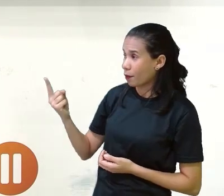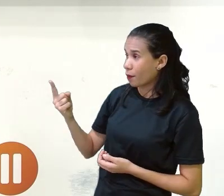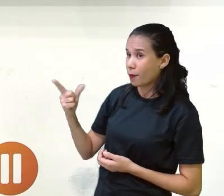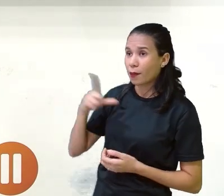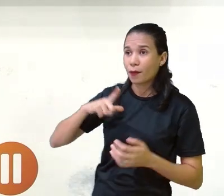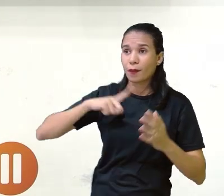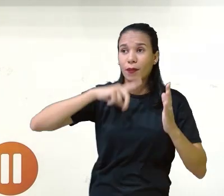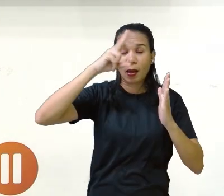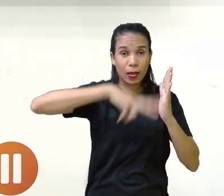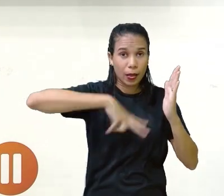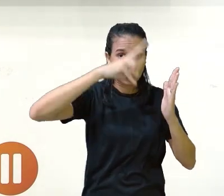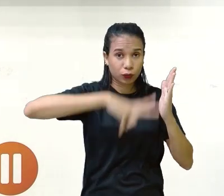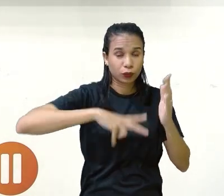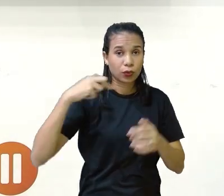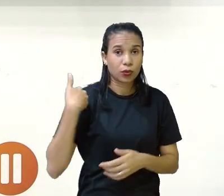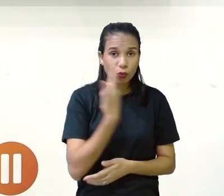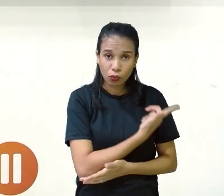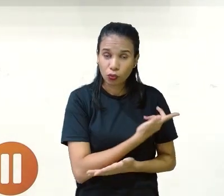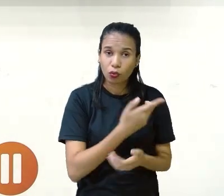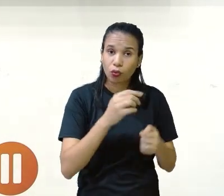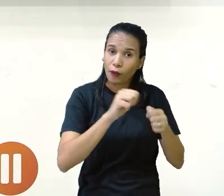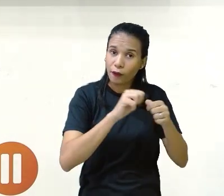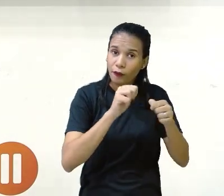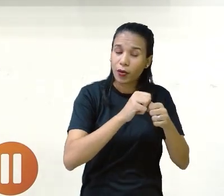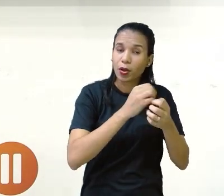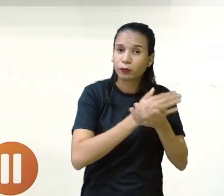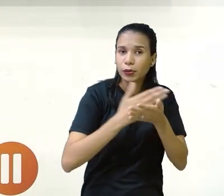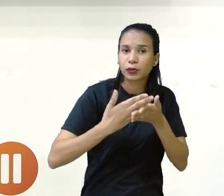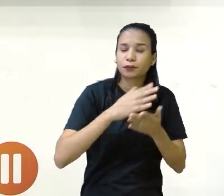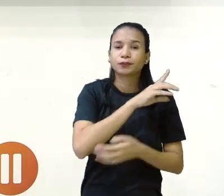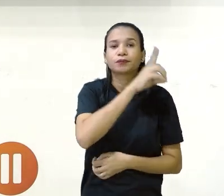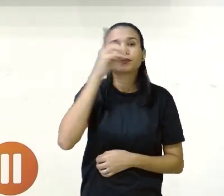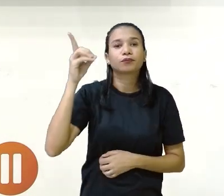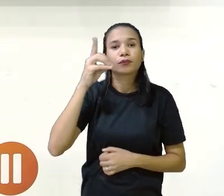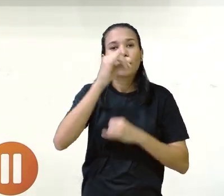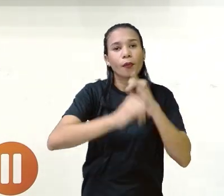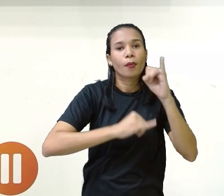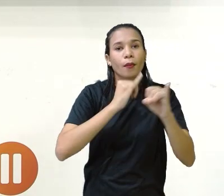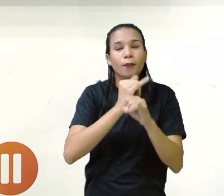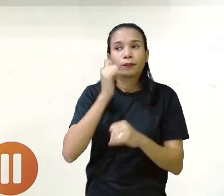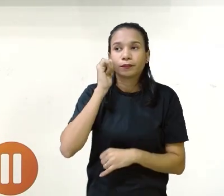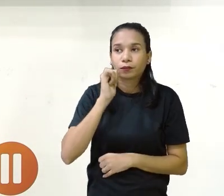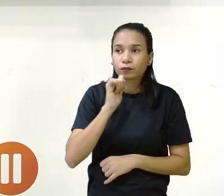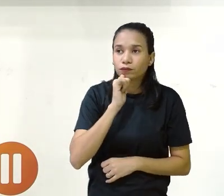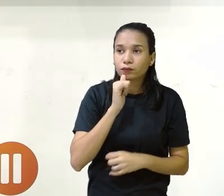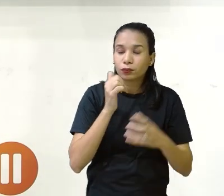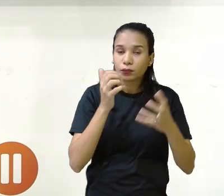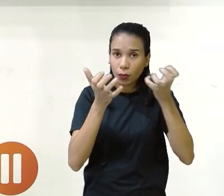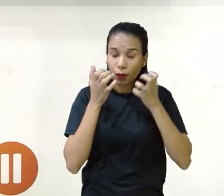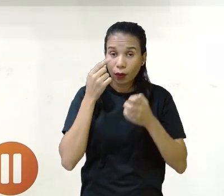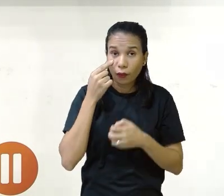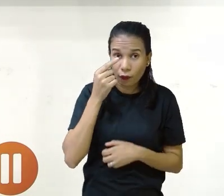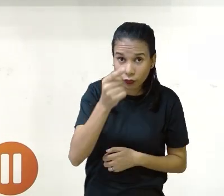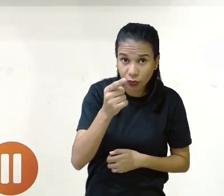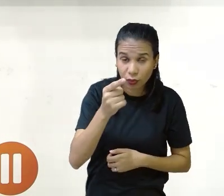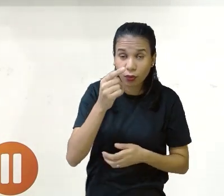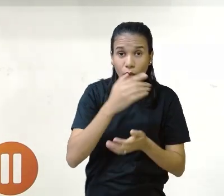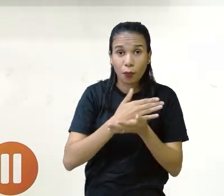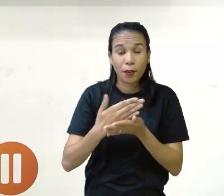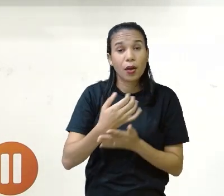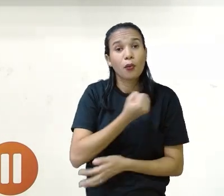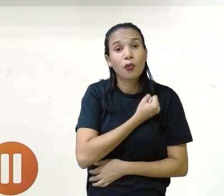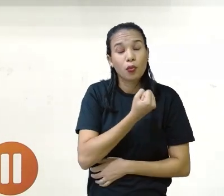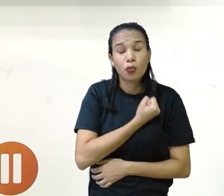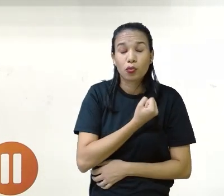aquela leitura que a gente fez a partir sobre o Dia Internacional da Mulher. Eu vou querer que vocês deem destaque